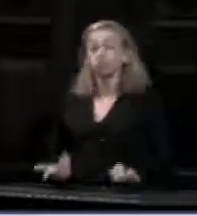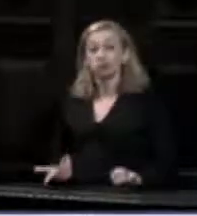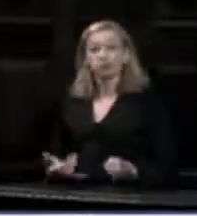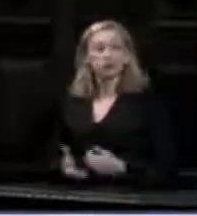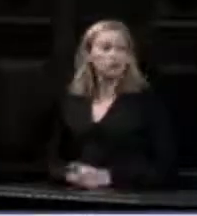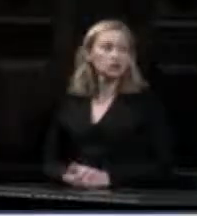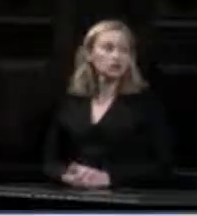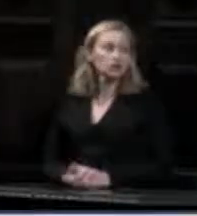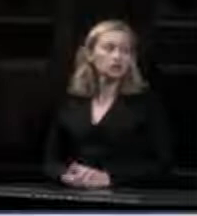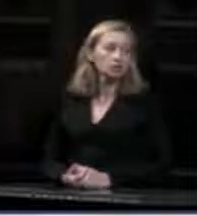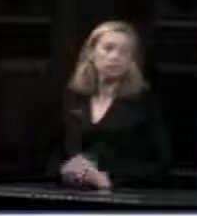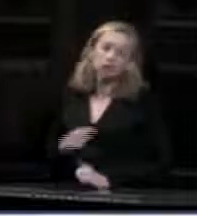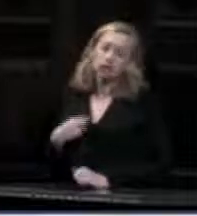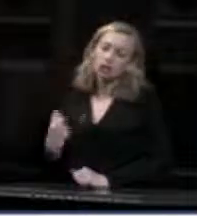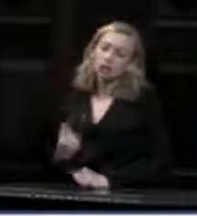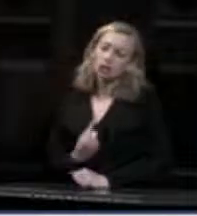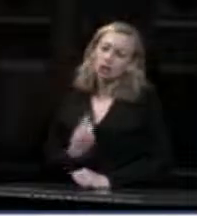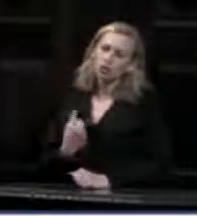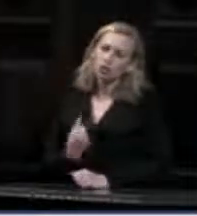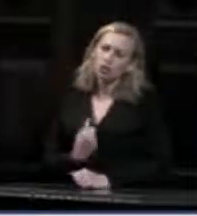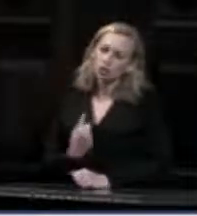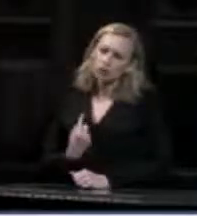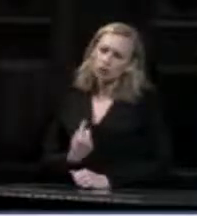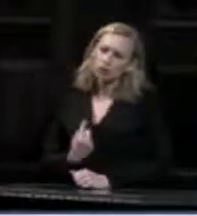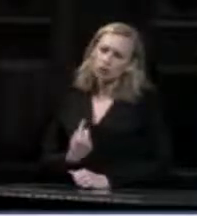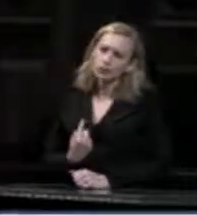que nós saiamos